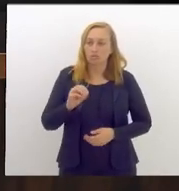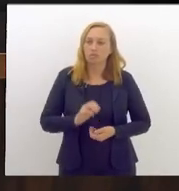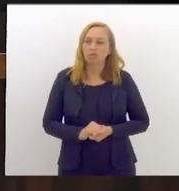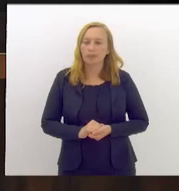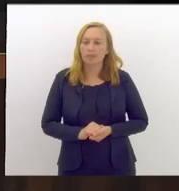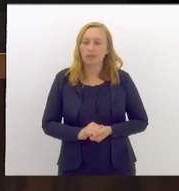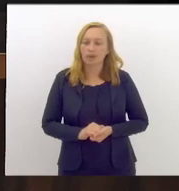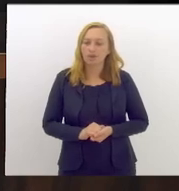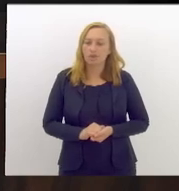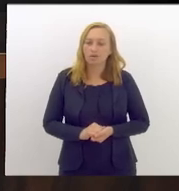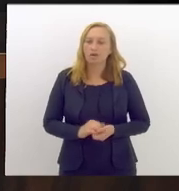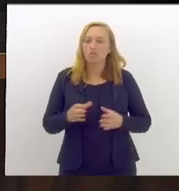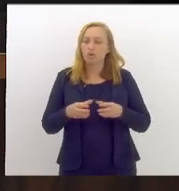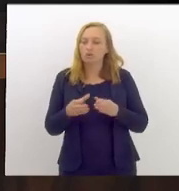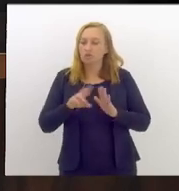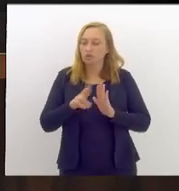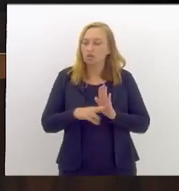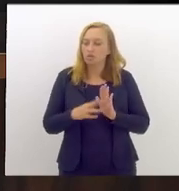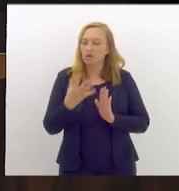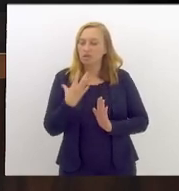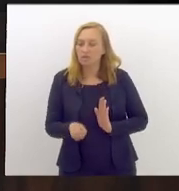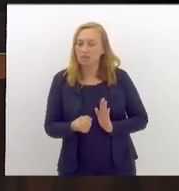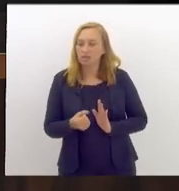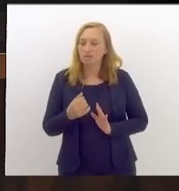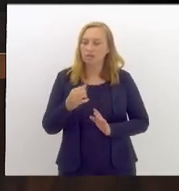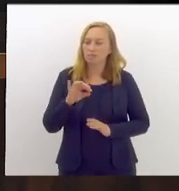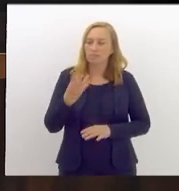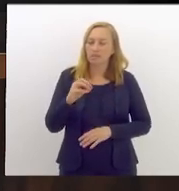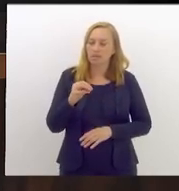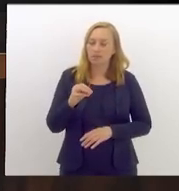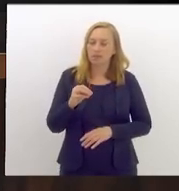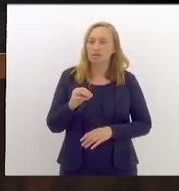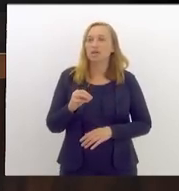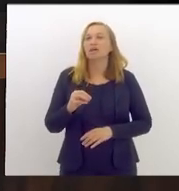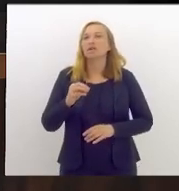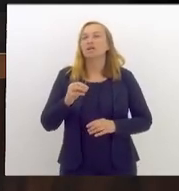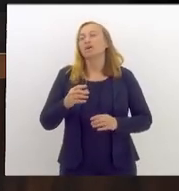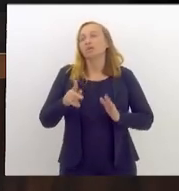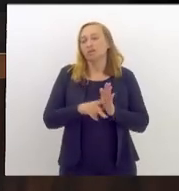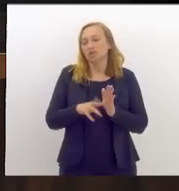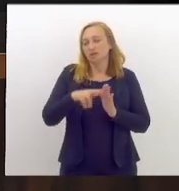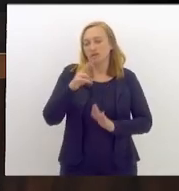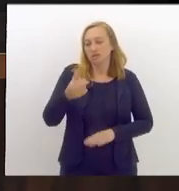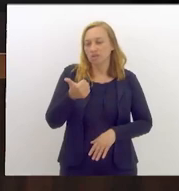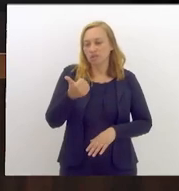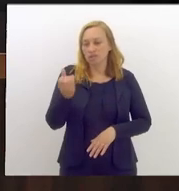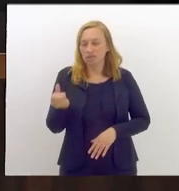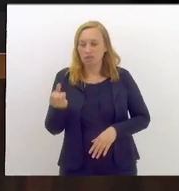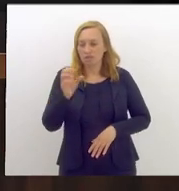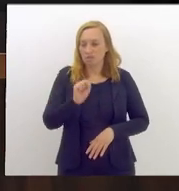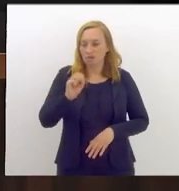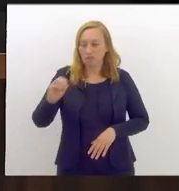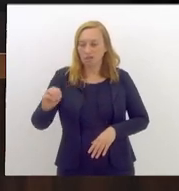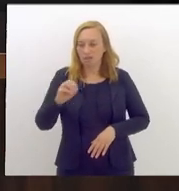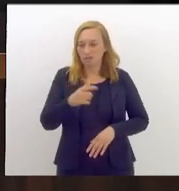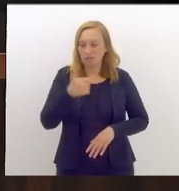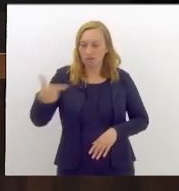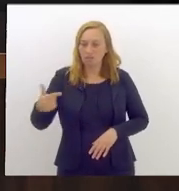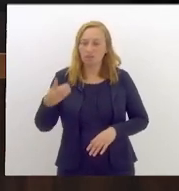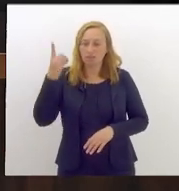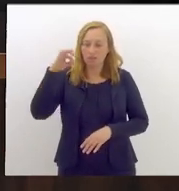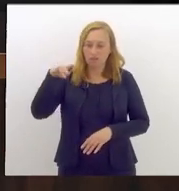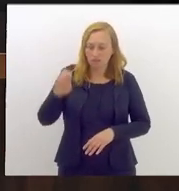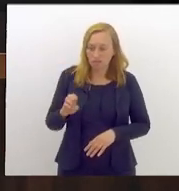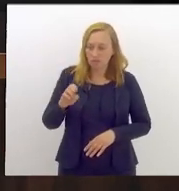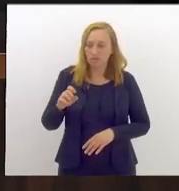Coutinho parecida comissão favorável mas canela pode a resolução 1680 de 22 Deputado Alexandre consegue medalha